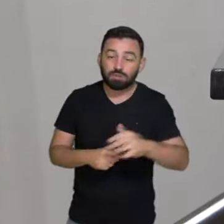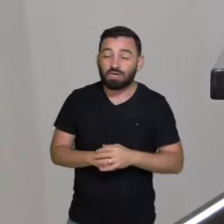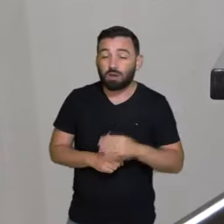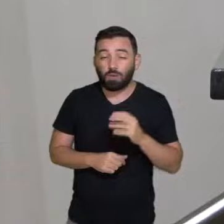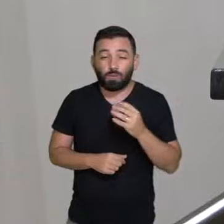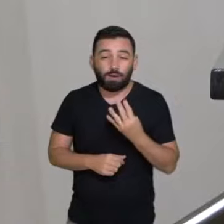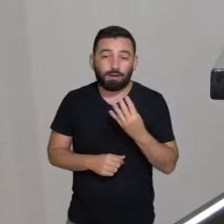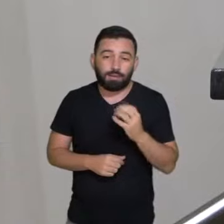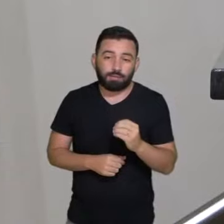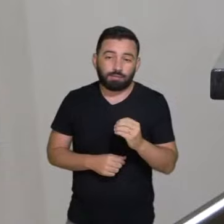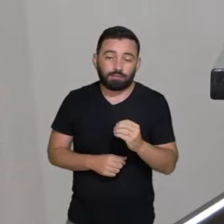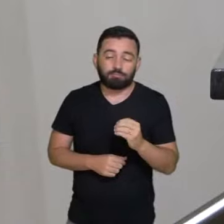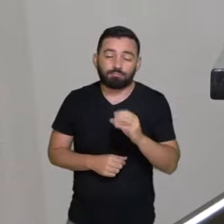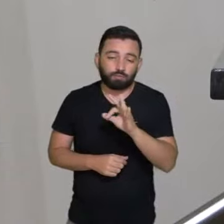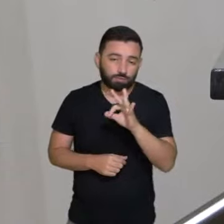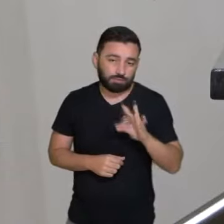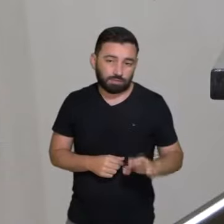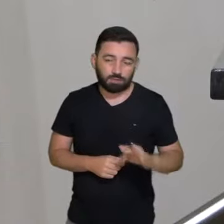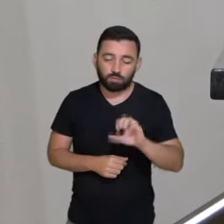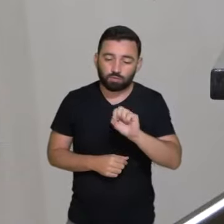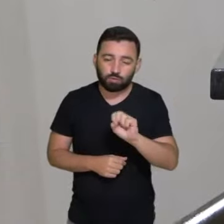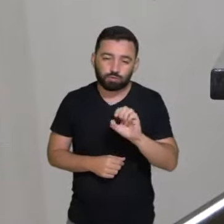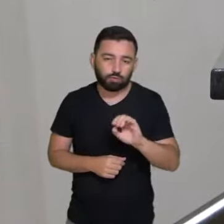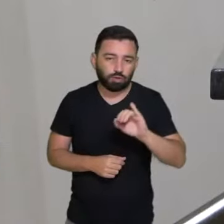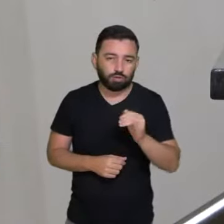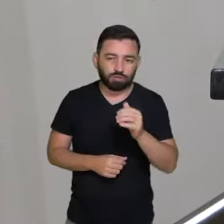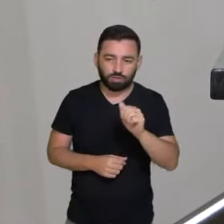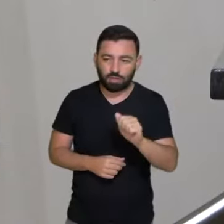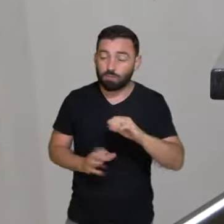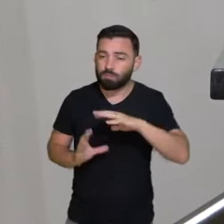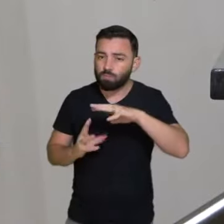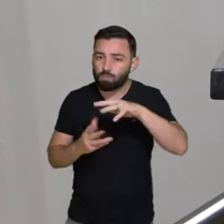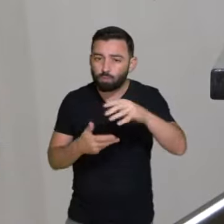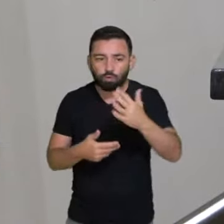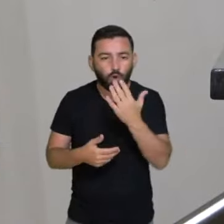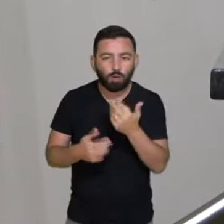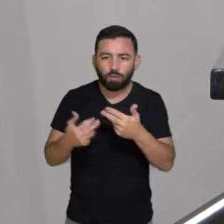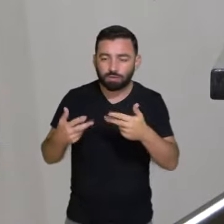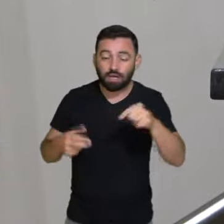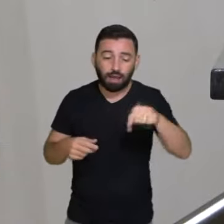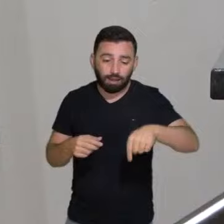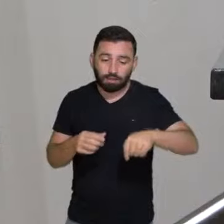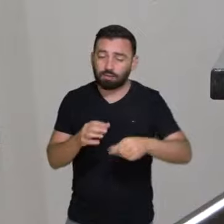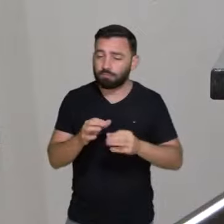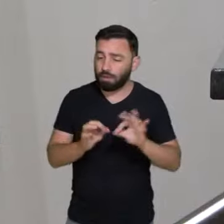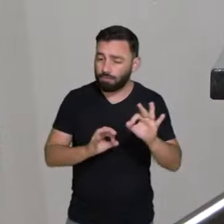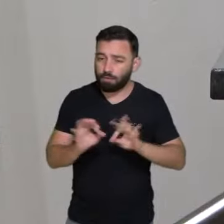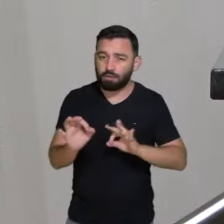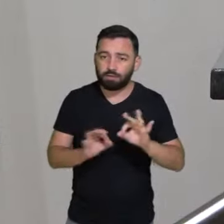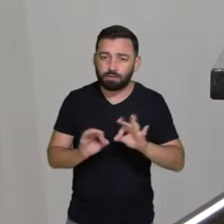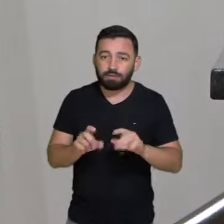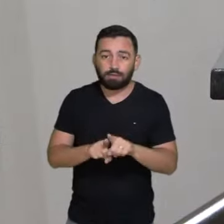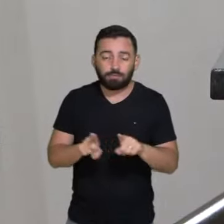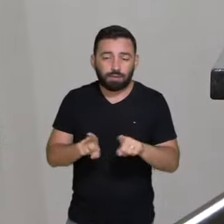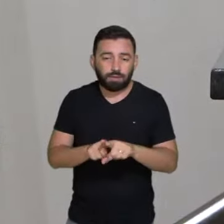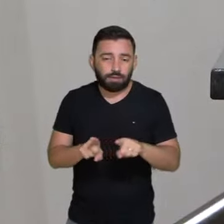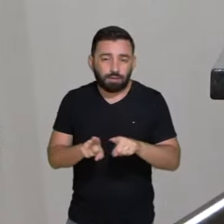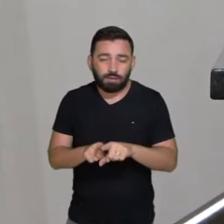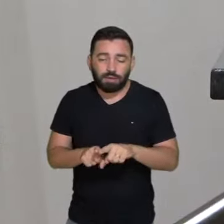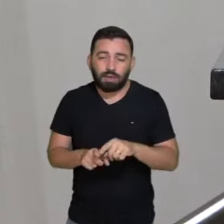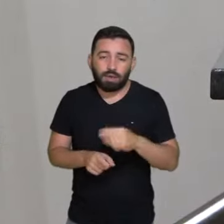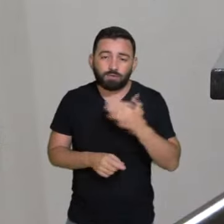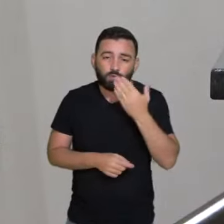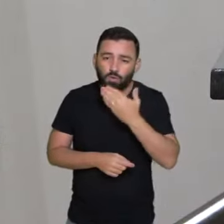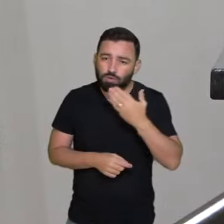da soja consumida no mundo é produzida aqui no Brasil. O açúcar que o mundo compra, mais